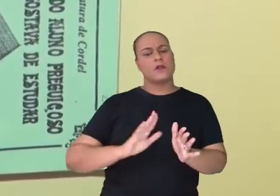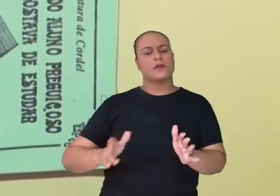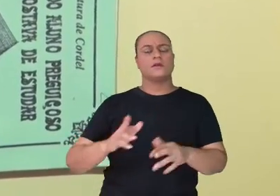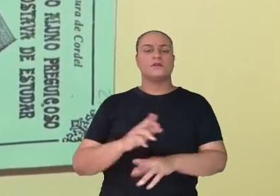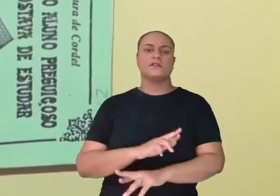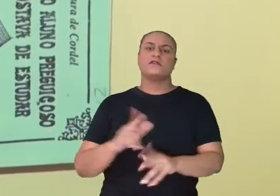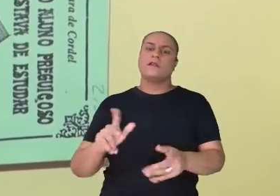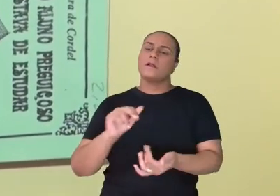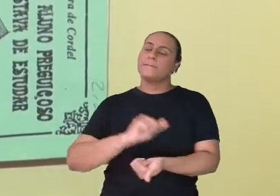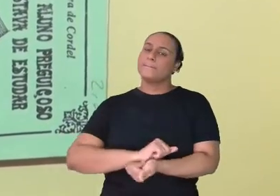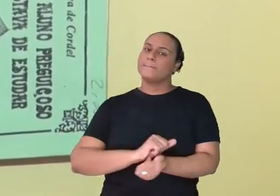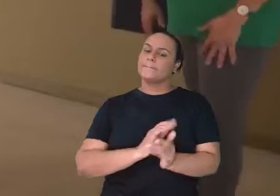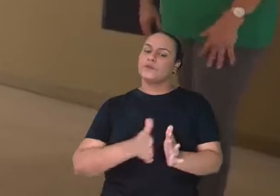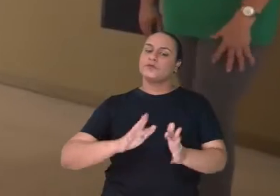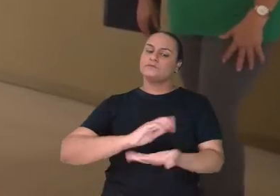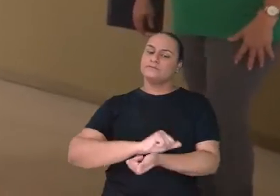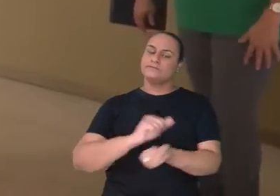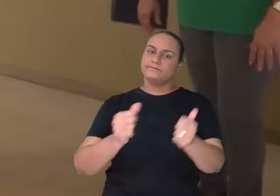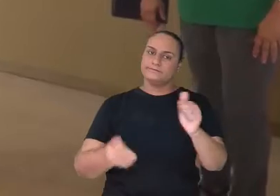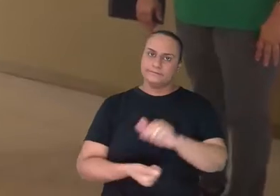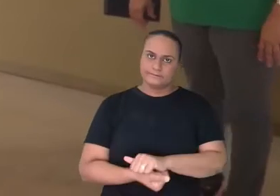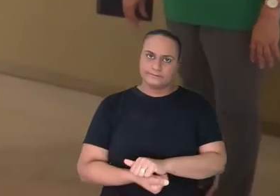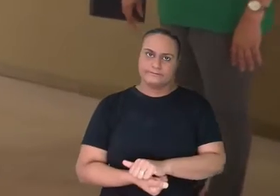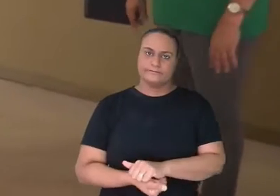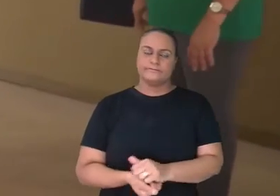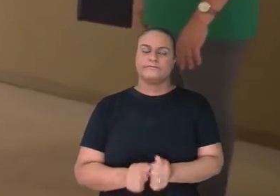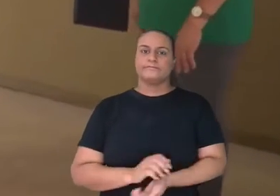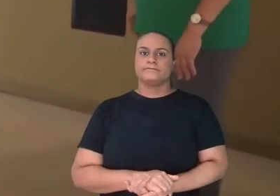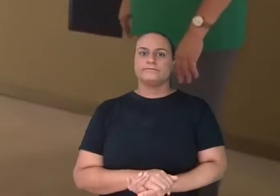de adaptação e de mudança, de transformação. A gente